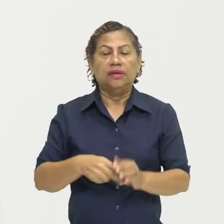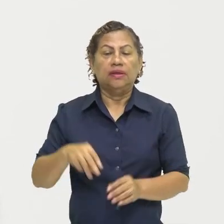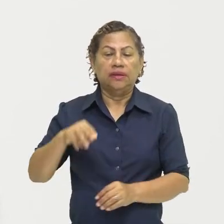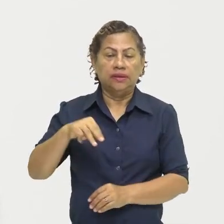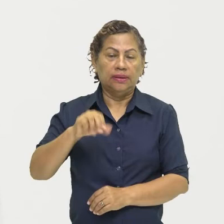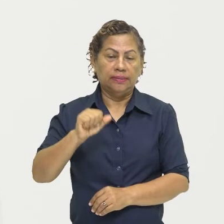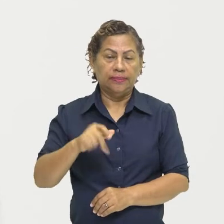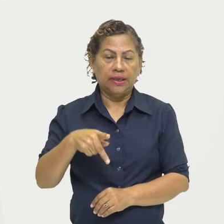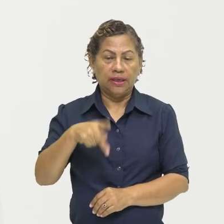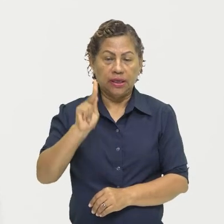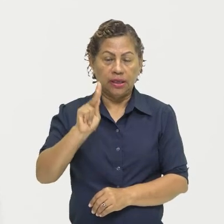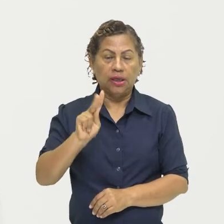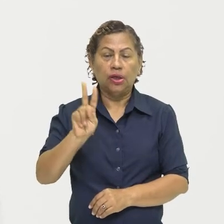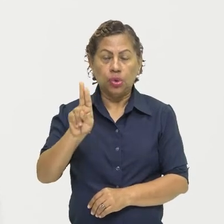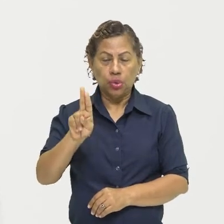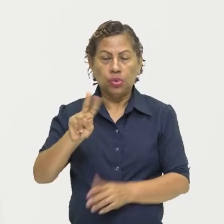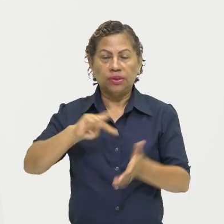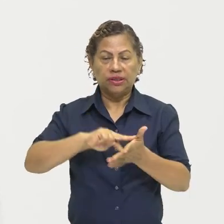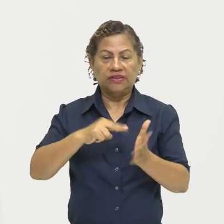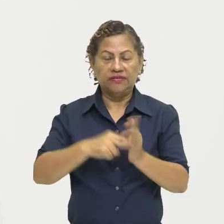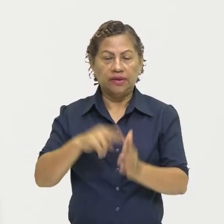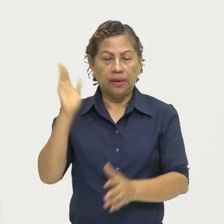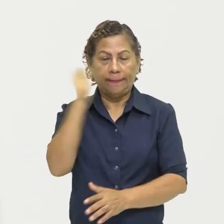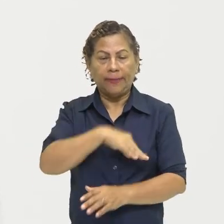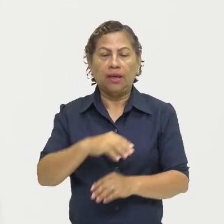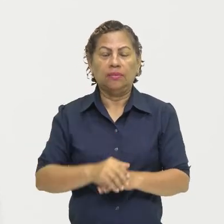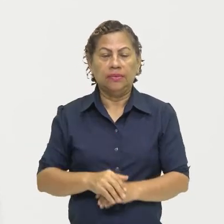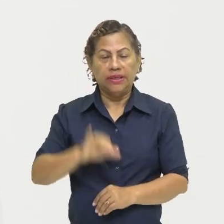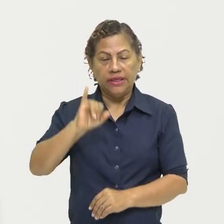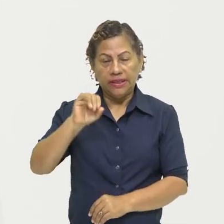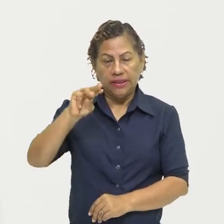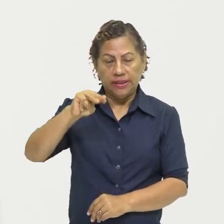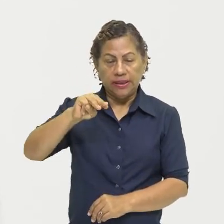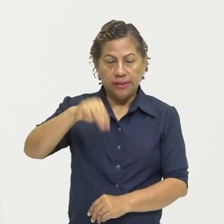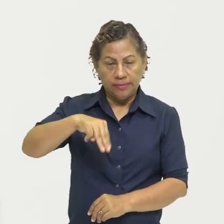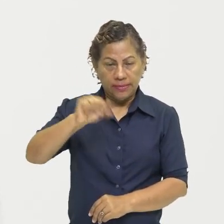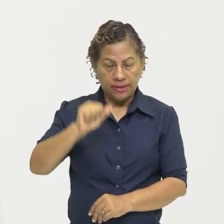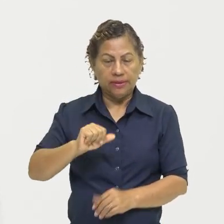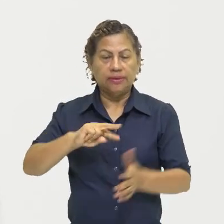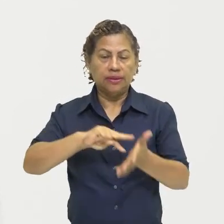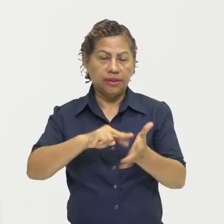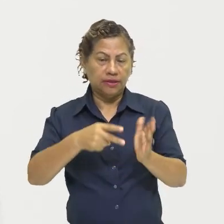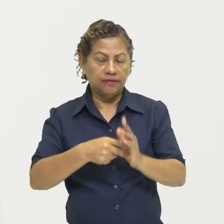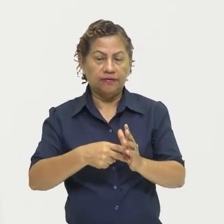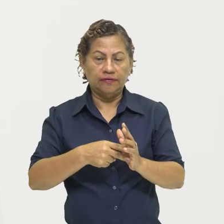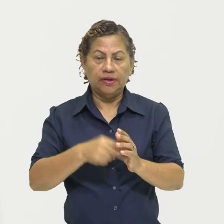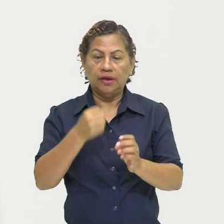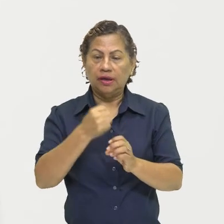mal e Ima, grande, significa